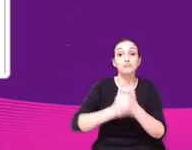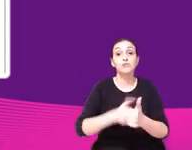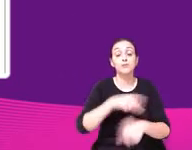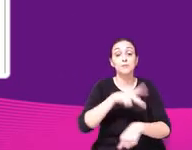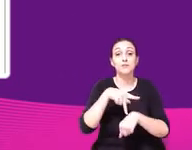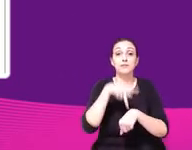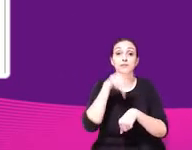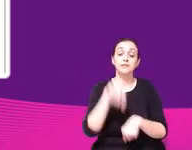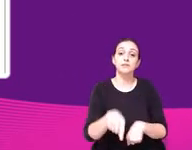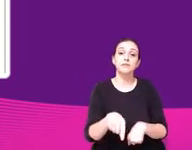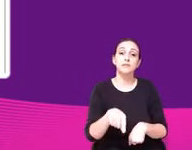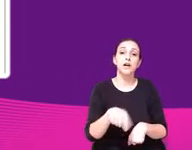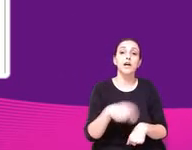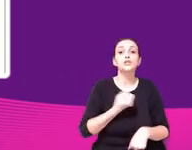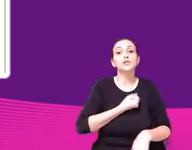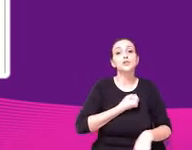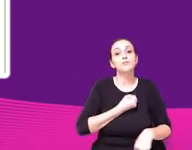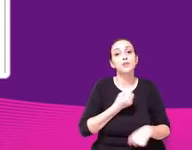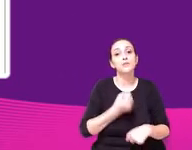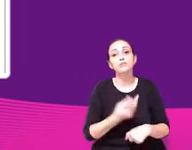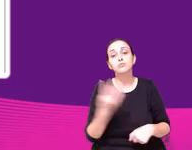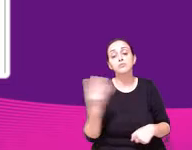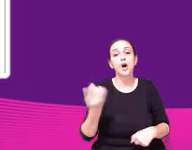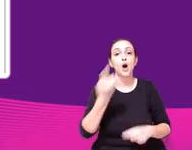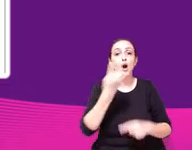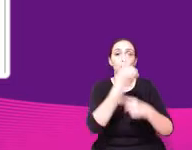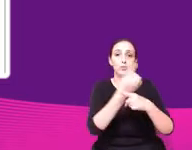Este número corresponde a 1/3 dos